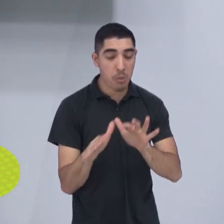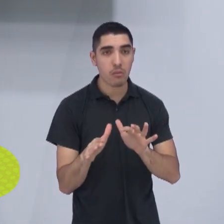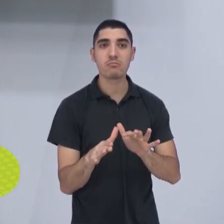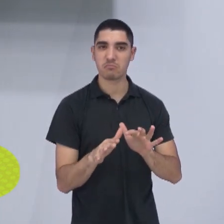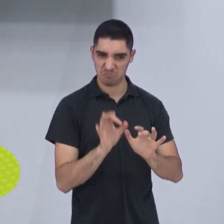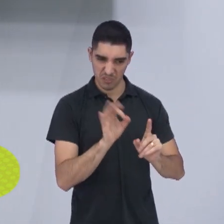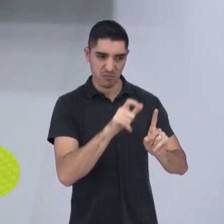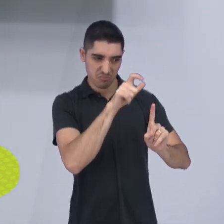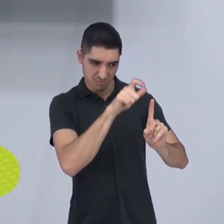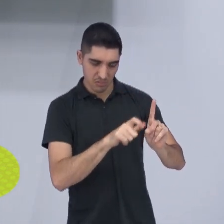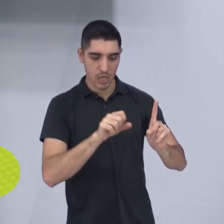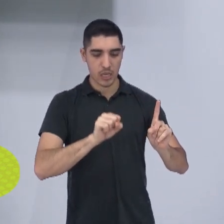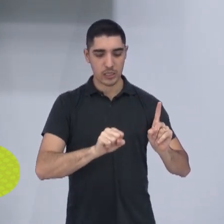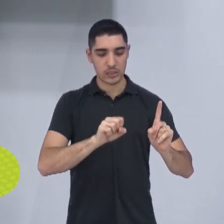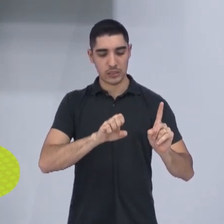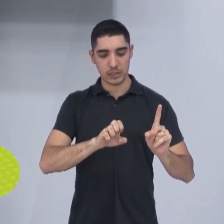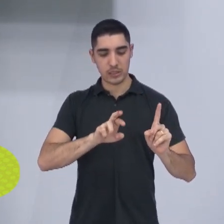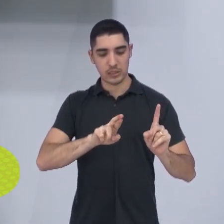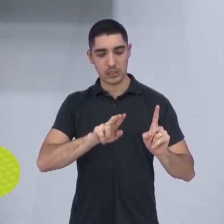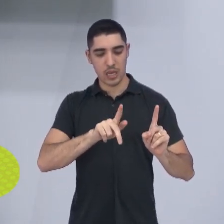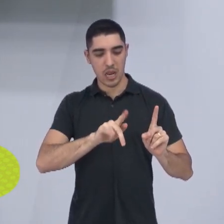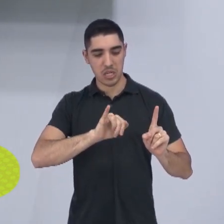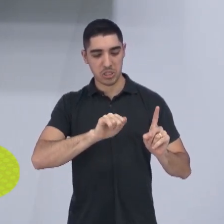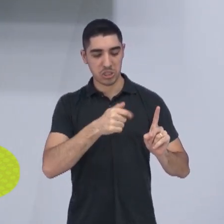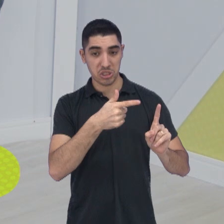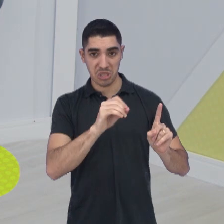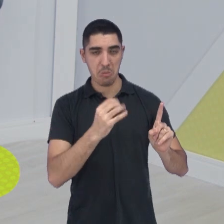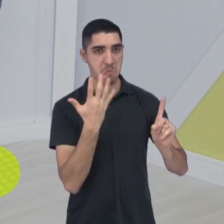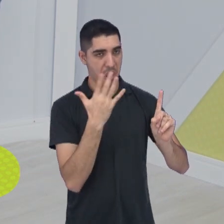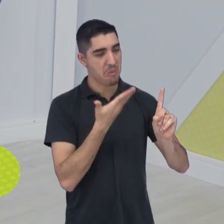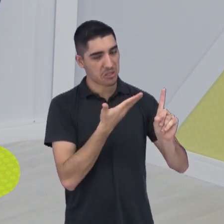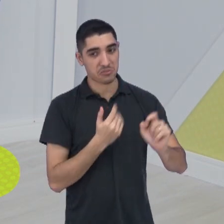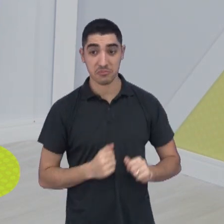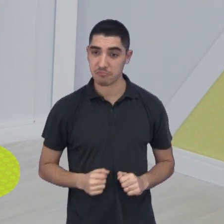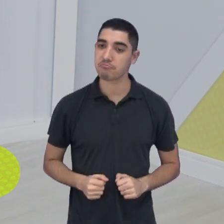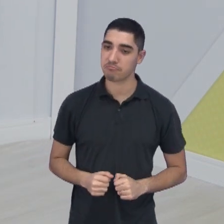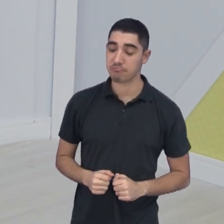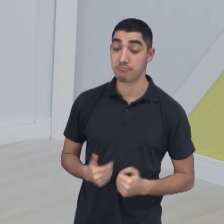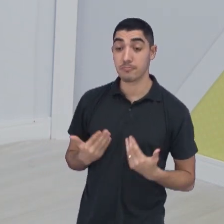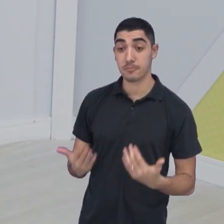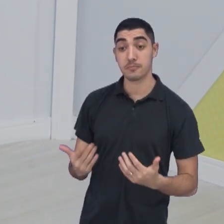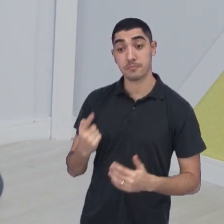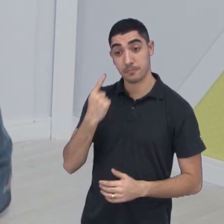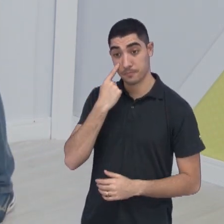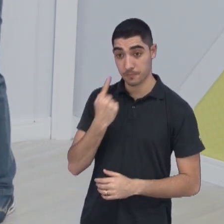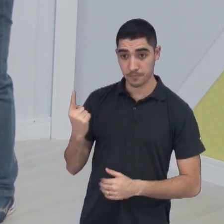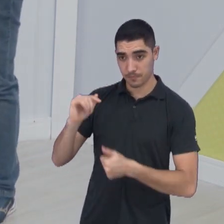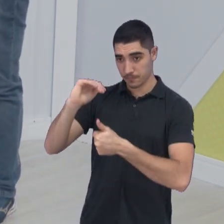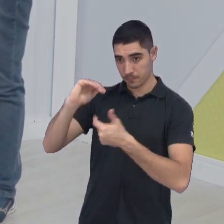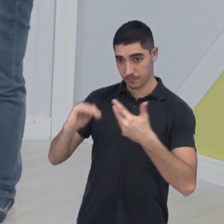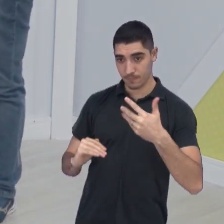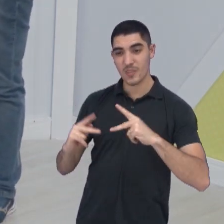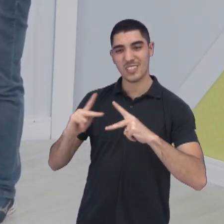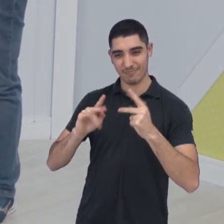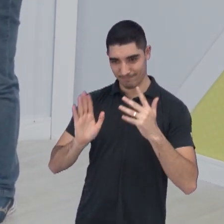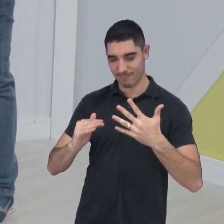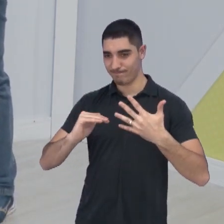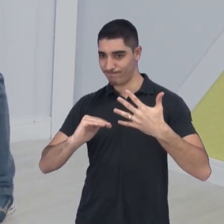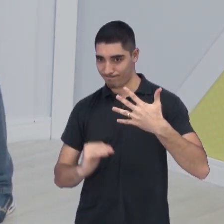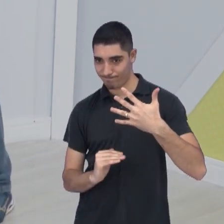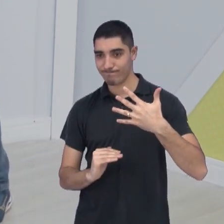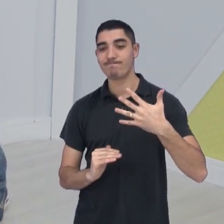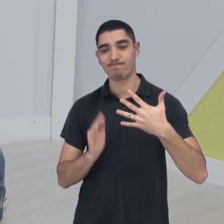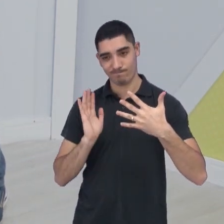jogo foi o goleiro Serjão, né? Serjão, foi muito bem. Parabéns, Serjão. Muito bem. Matheus, coloca pra gente aqui a classificação, porque o São José caiu na tabela de